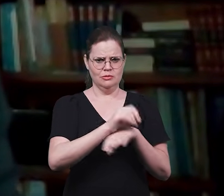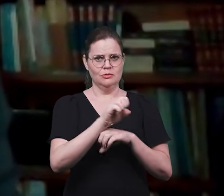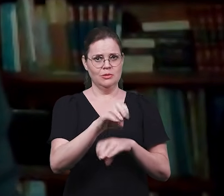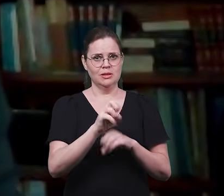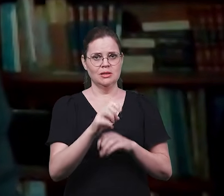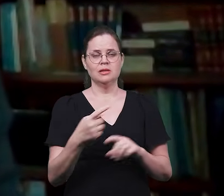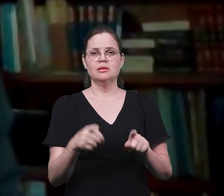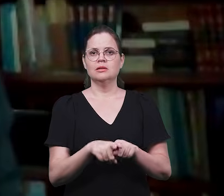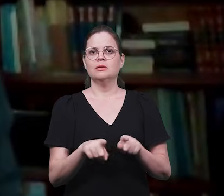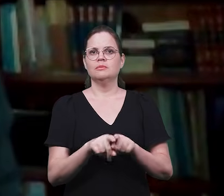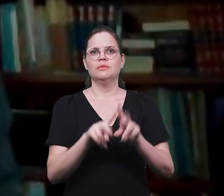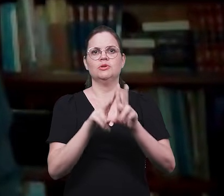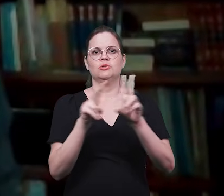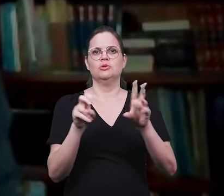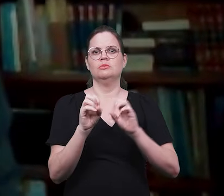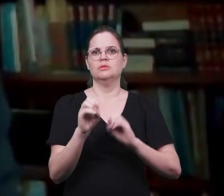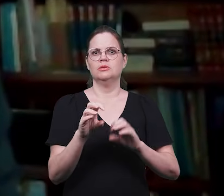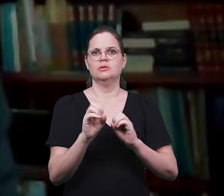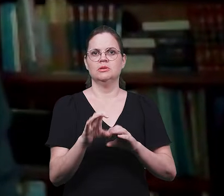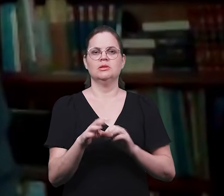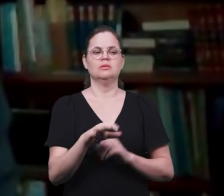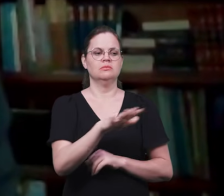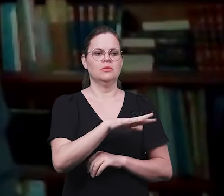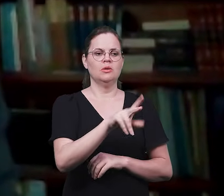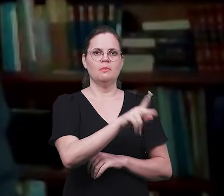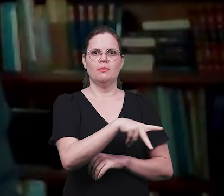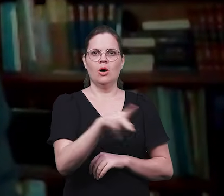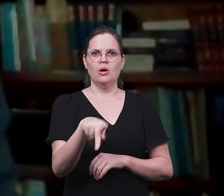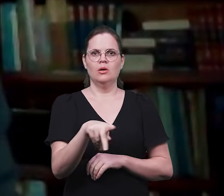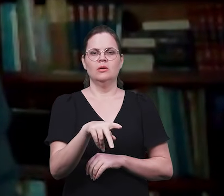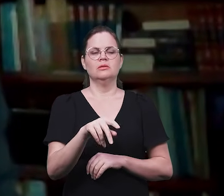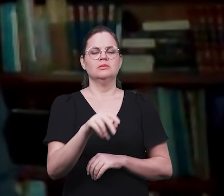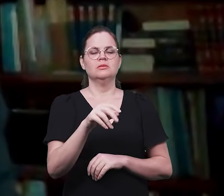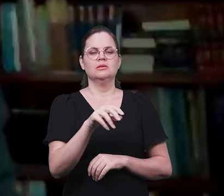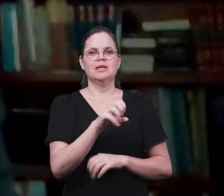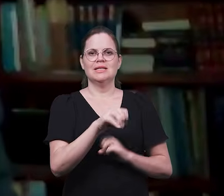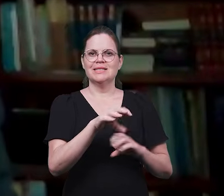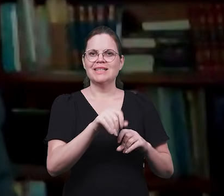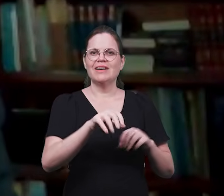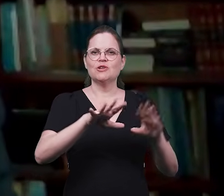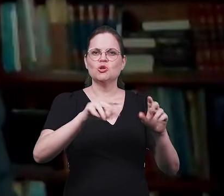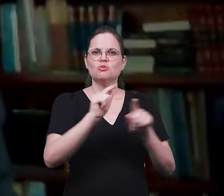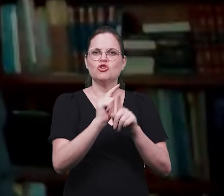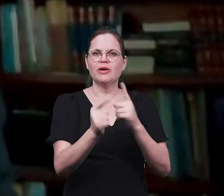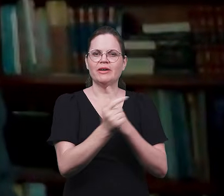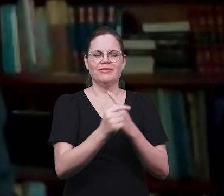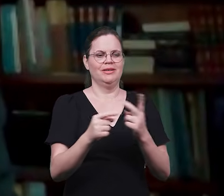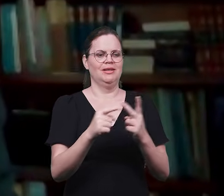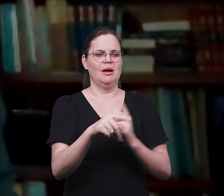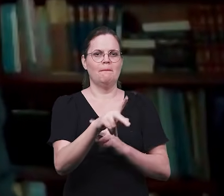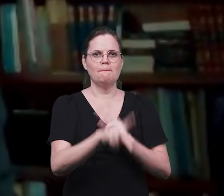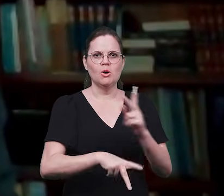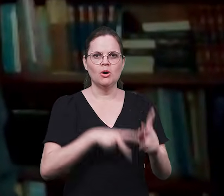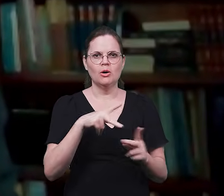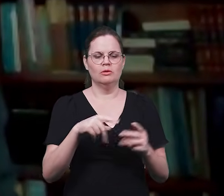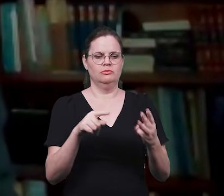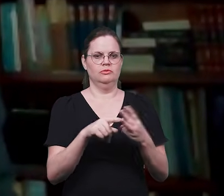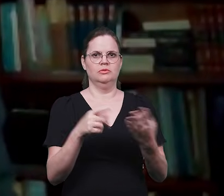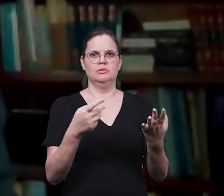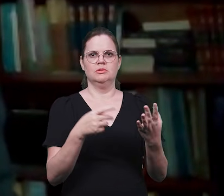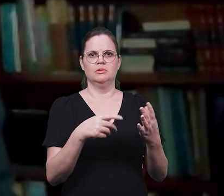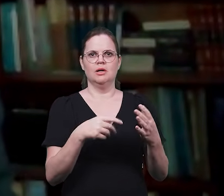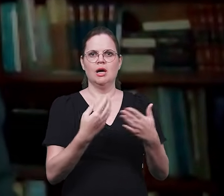ensino no aspecto do conhecimento dos povos, no conhecimento geográfico,